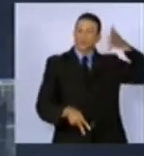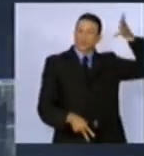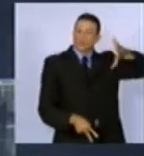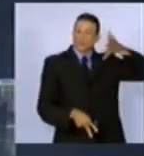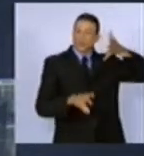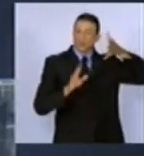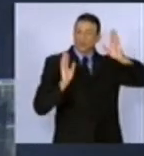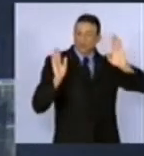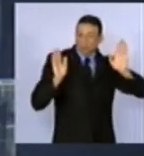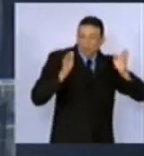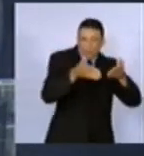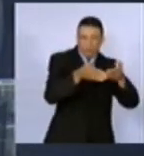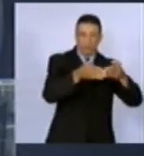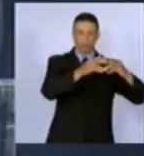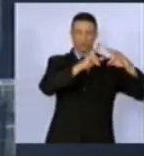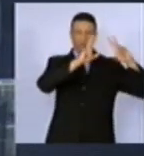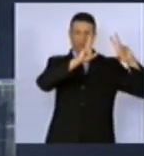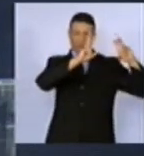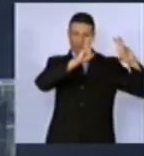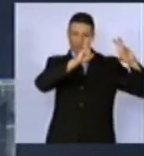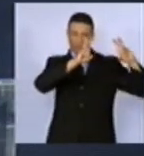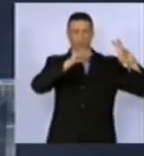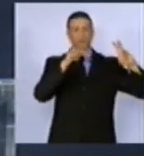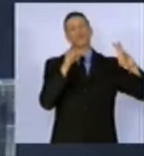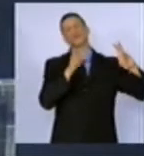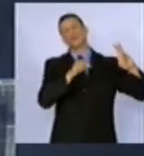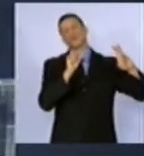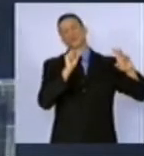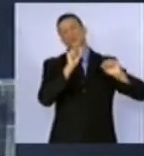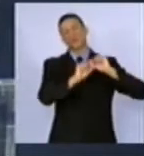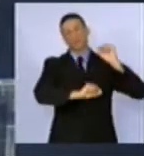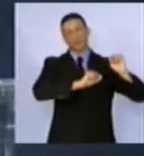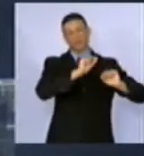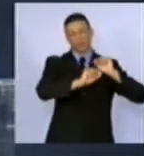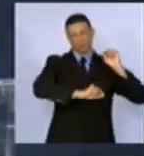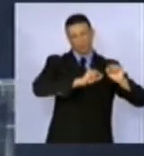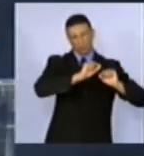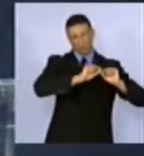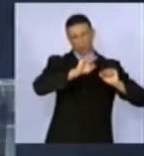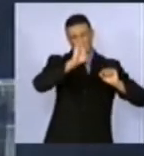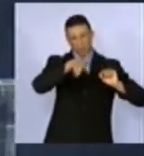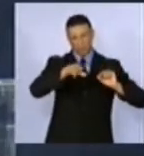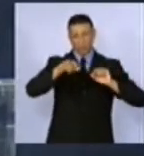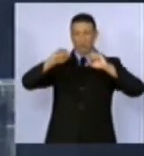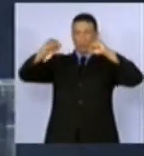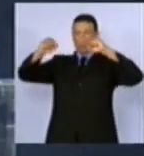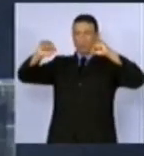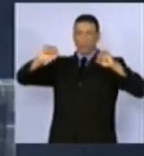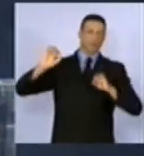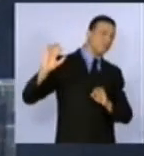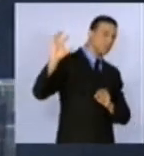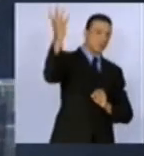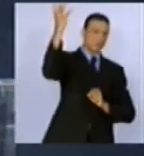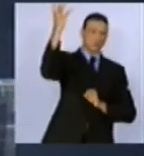estritamente alguns aspectos relacionados à a questão da mudança do clima pelo aumento da